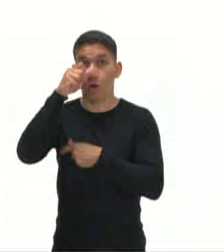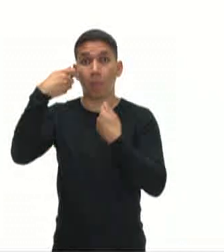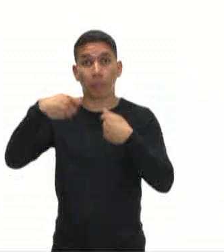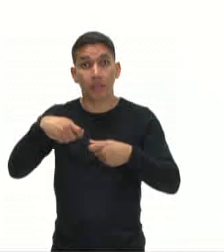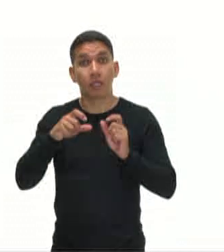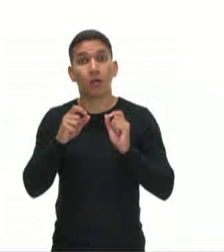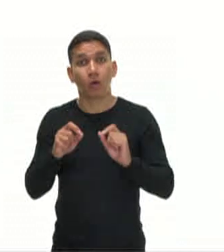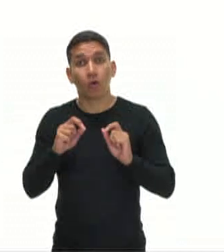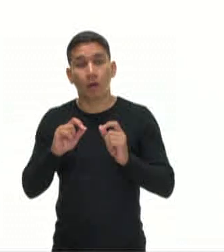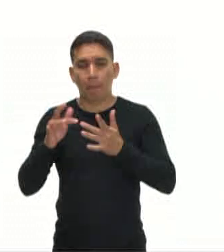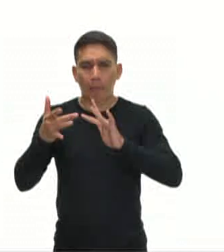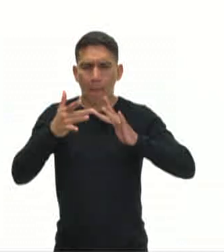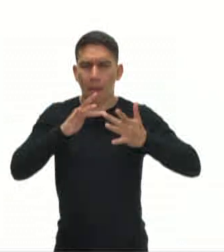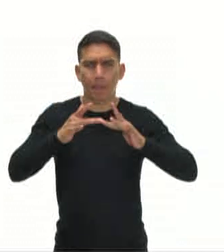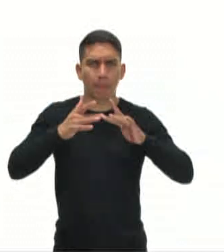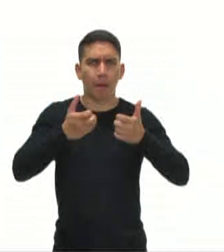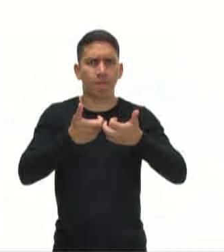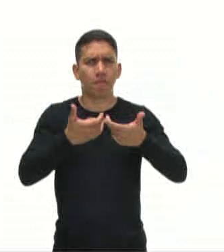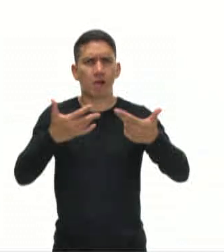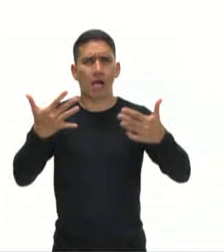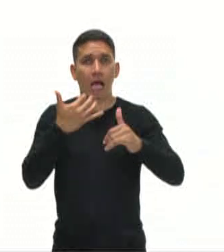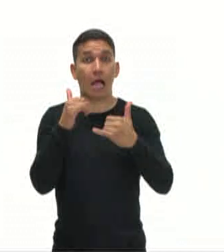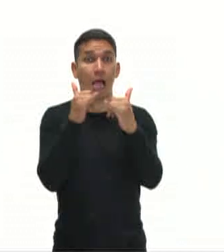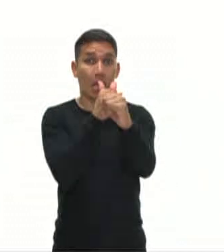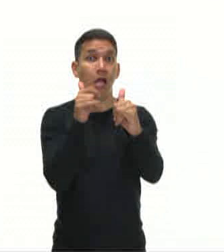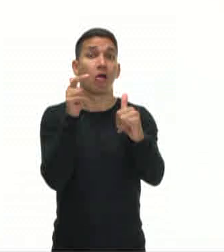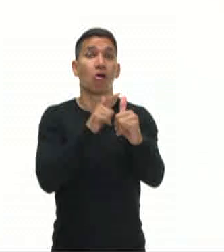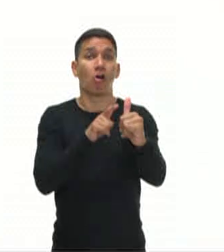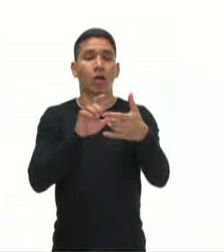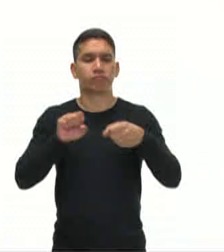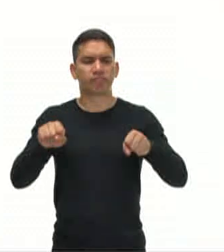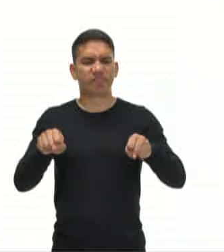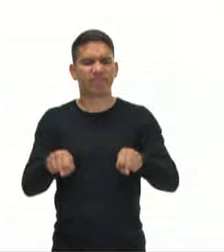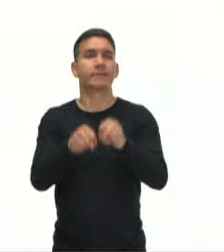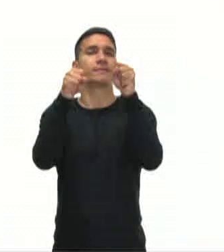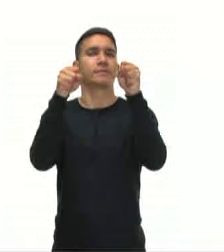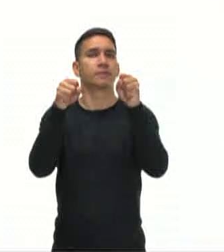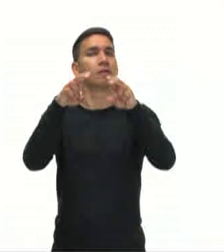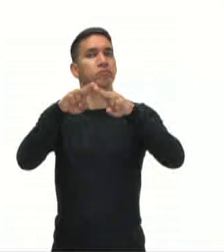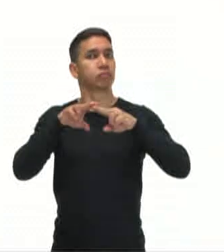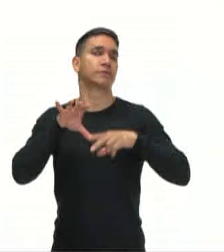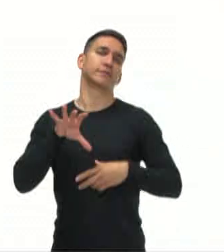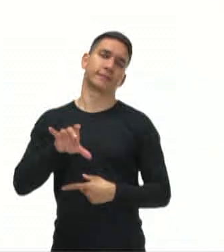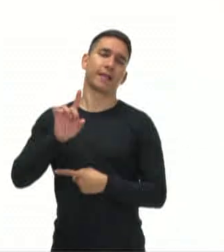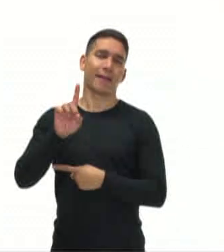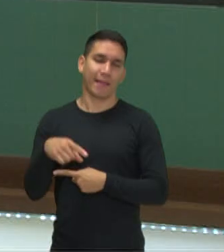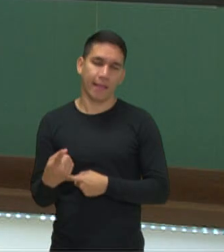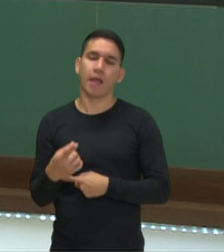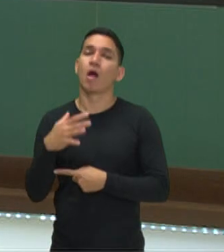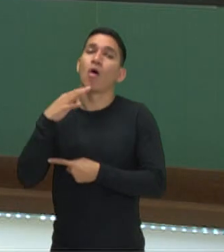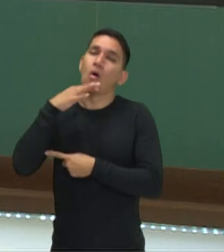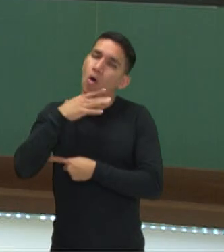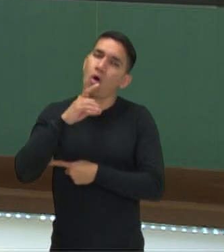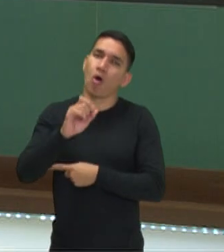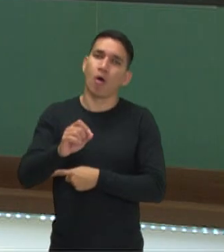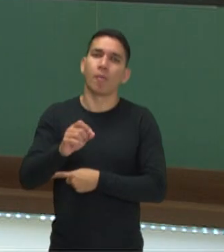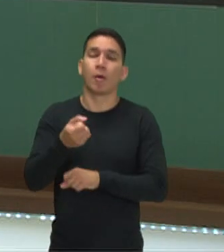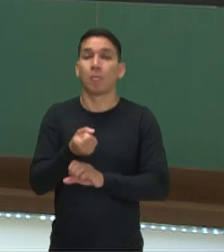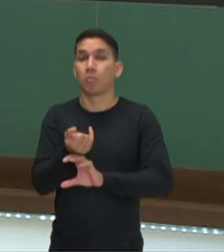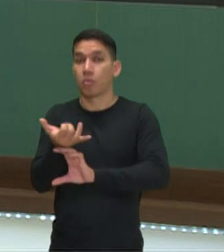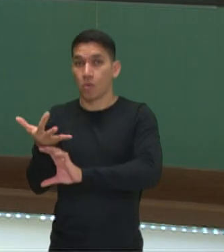precisam de alta quantidade de energia para serem rompidas, tá? Então, claro, o